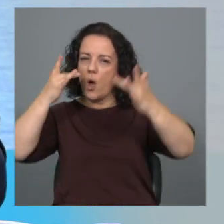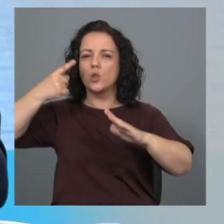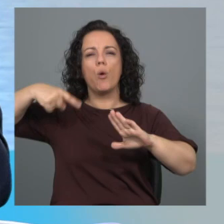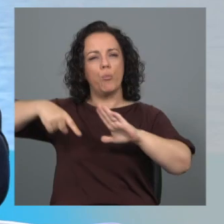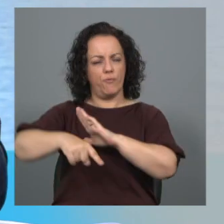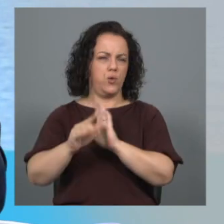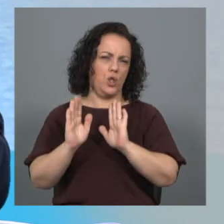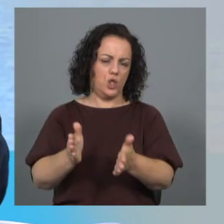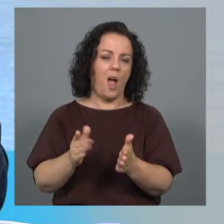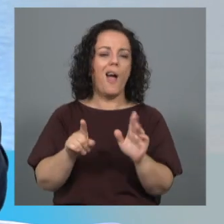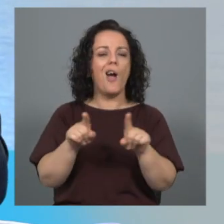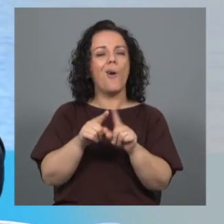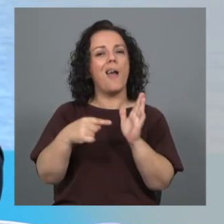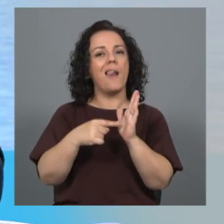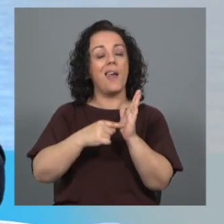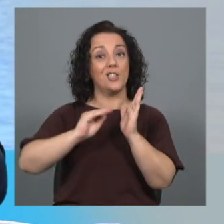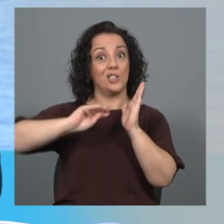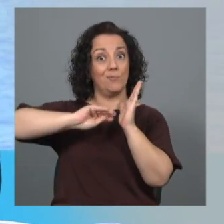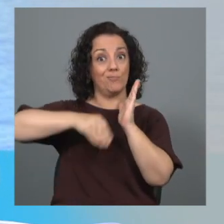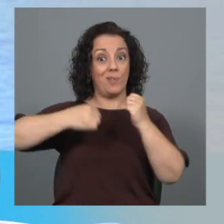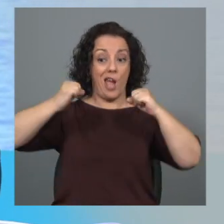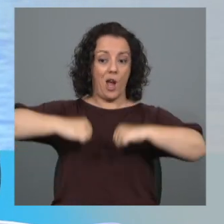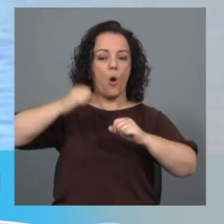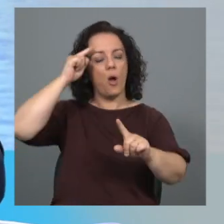como também um espaço de diálogo e de partilha,